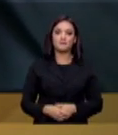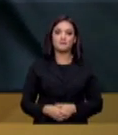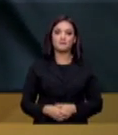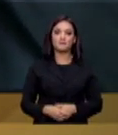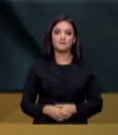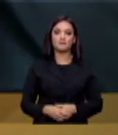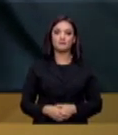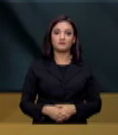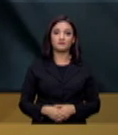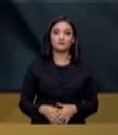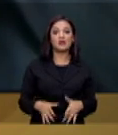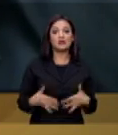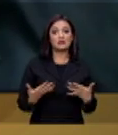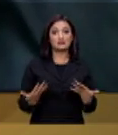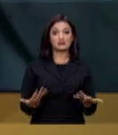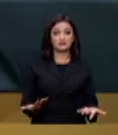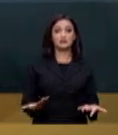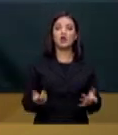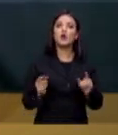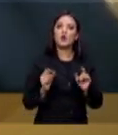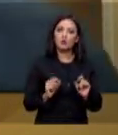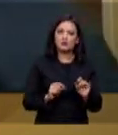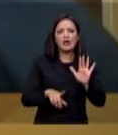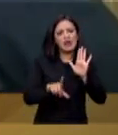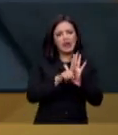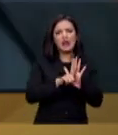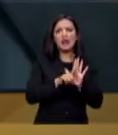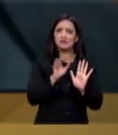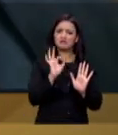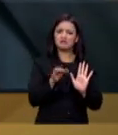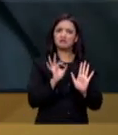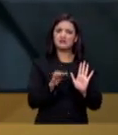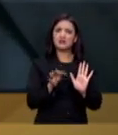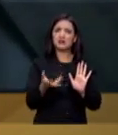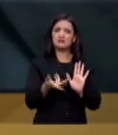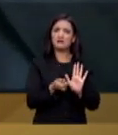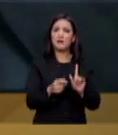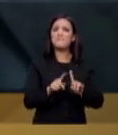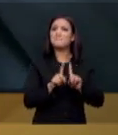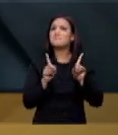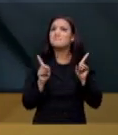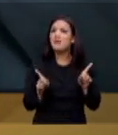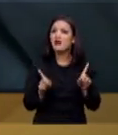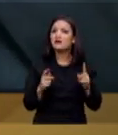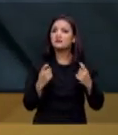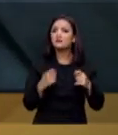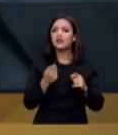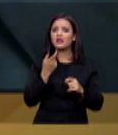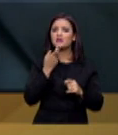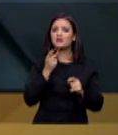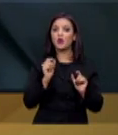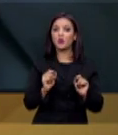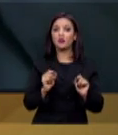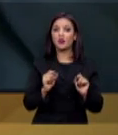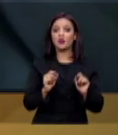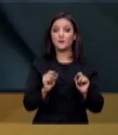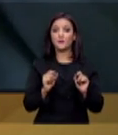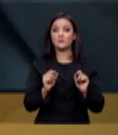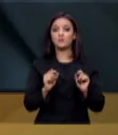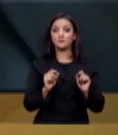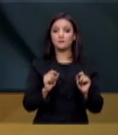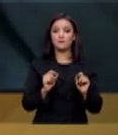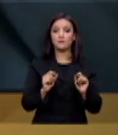Obter dictum, elogiar a qualidade da lei, mas é necessário que se afirme que sim, essa lei